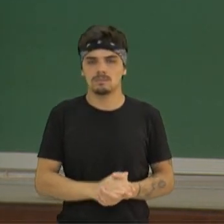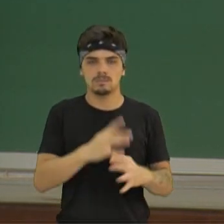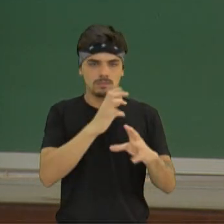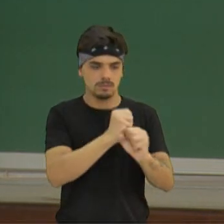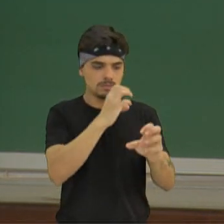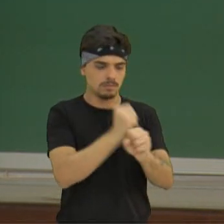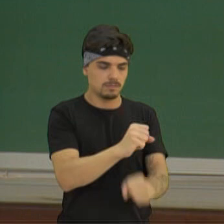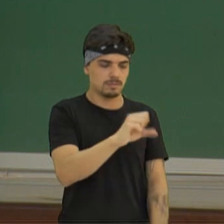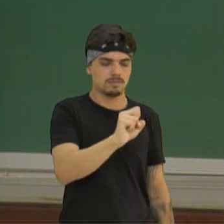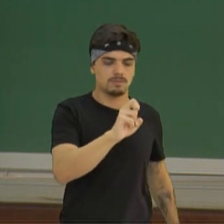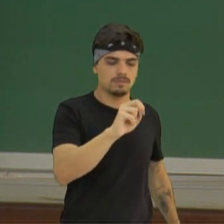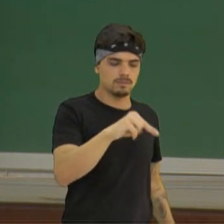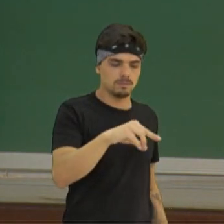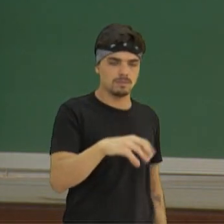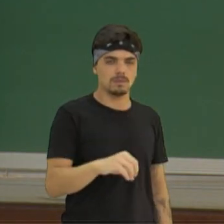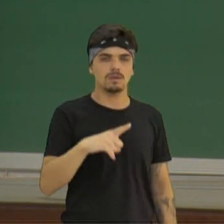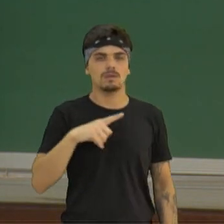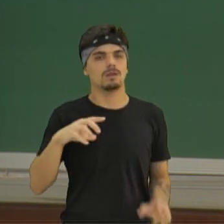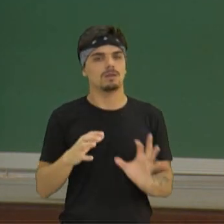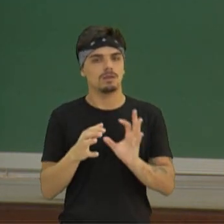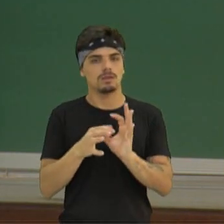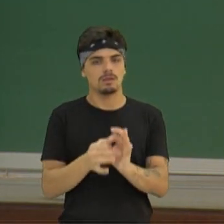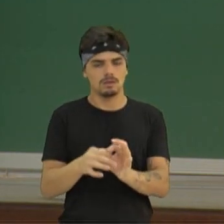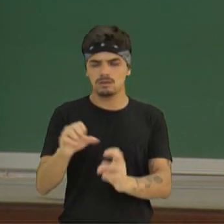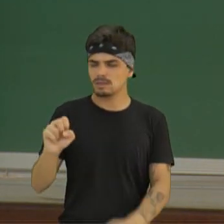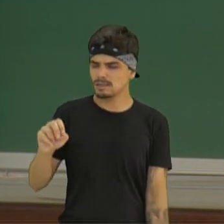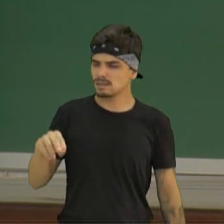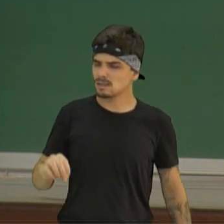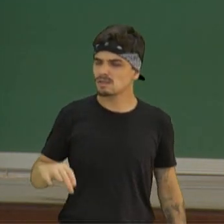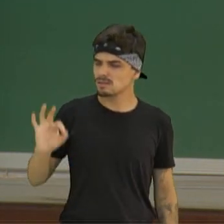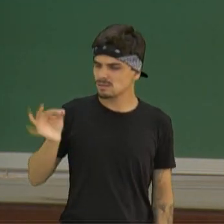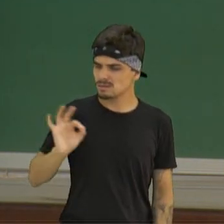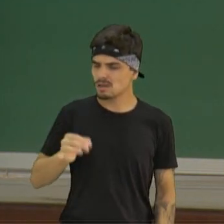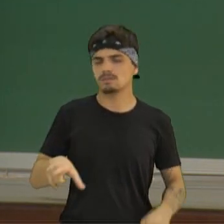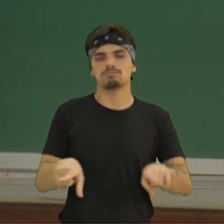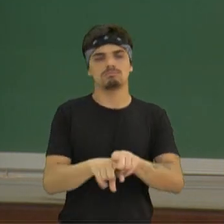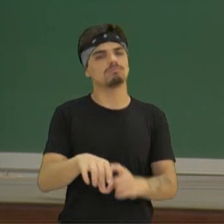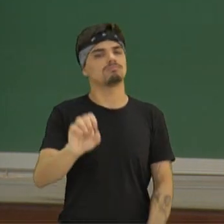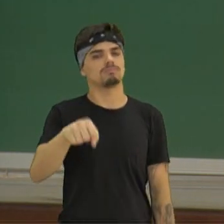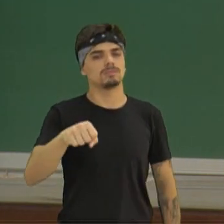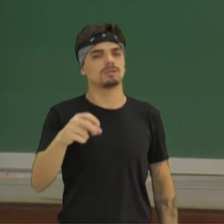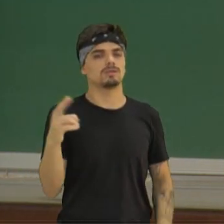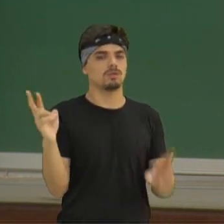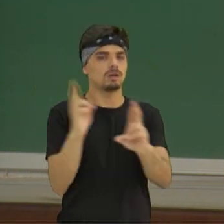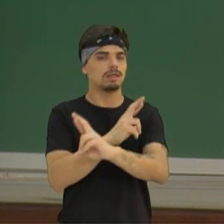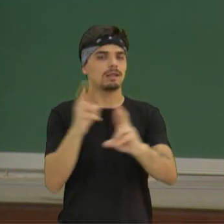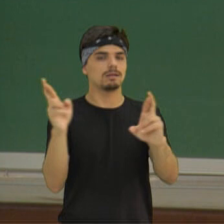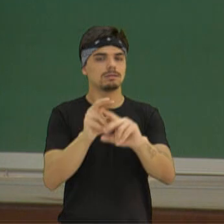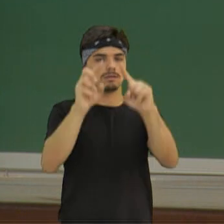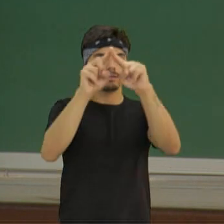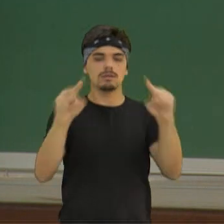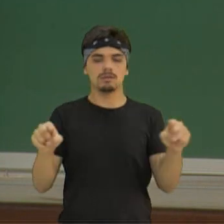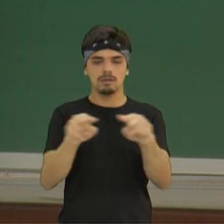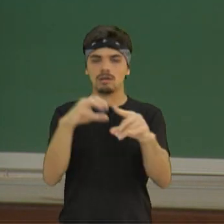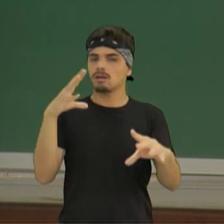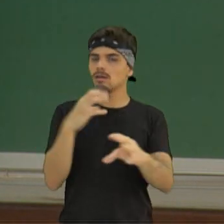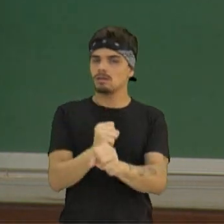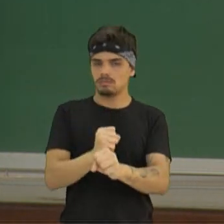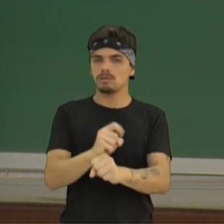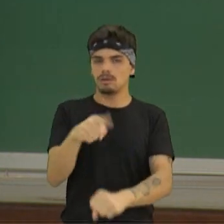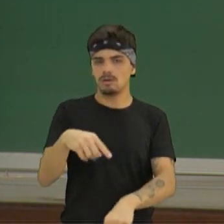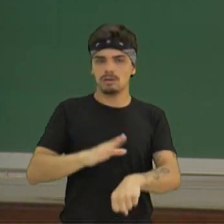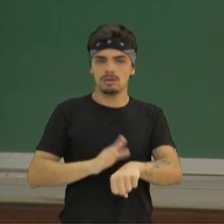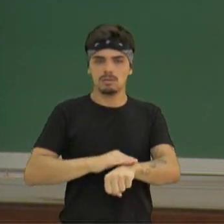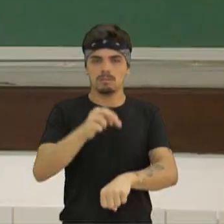cosseno, eu vou conseguir definir o seno, professora? Sim. Use a relação trigonométrica fundamental. Então, um tempinho